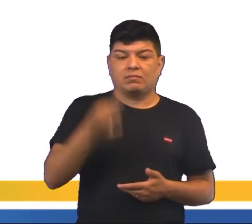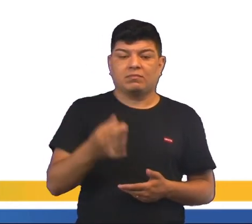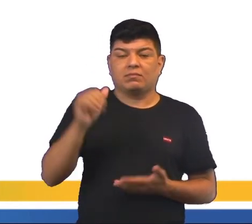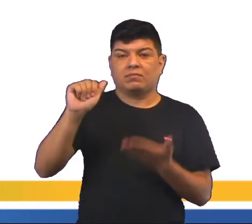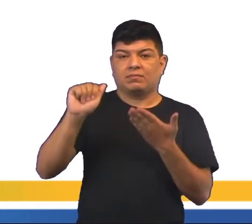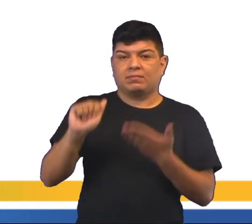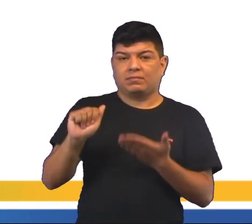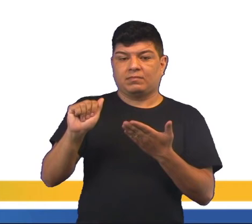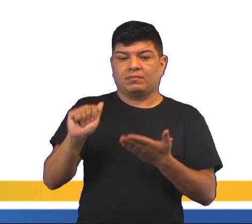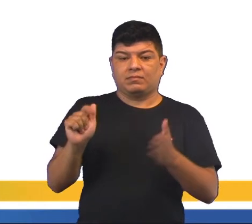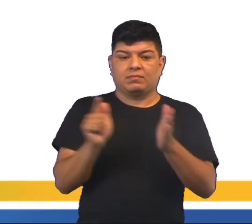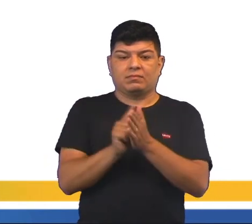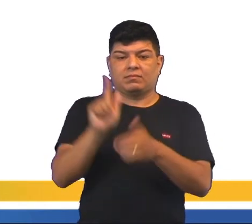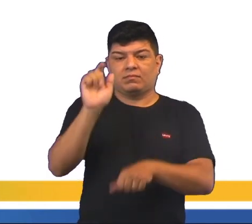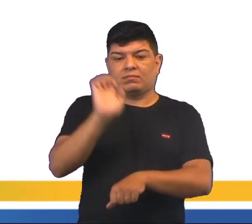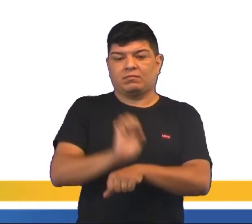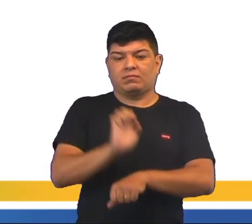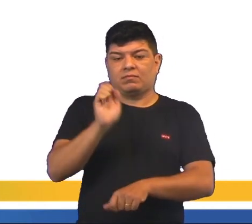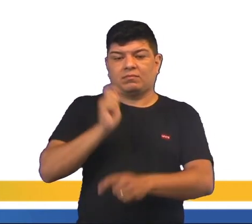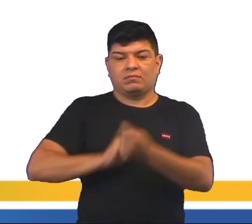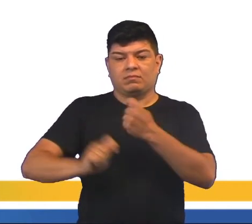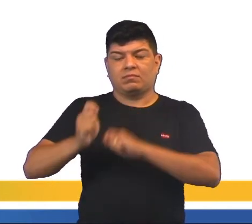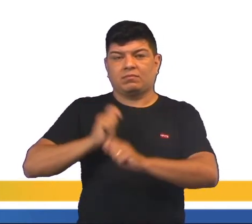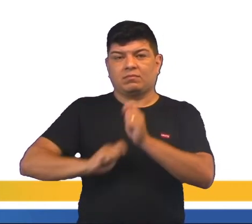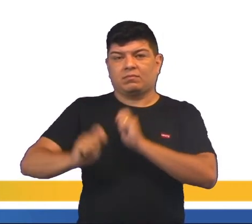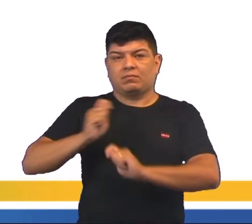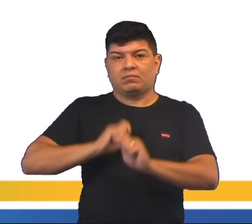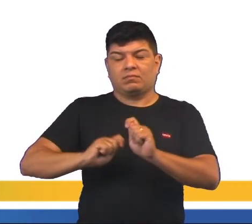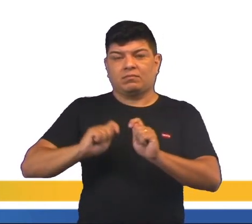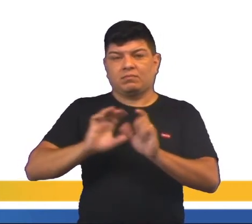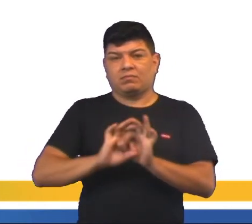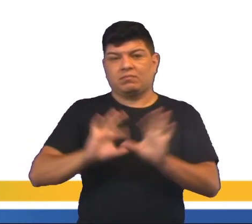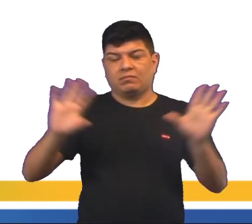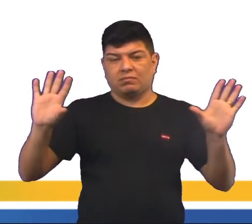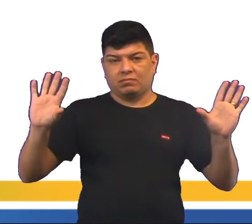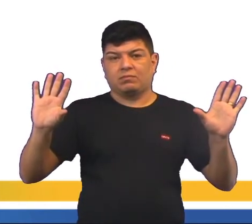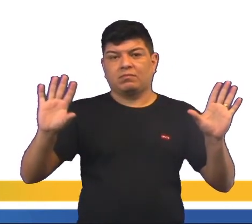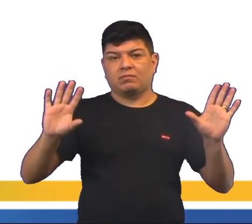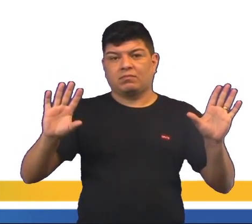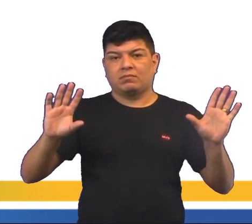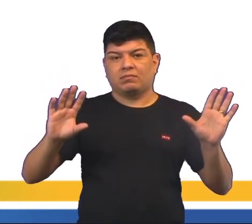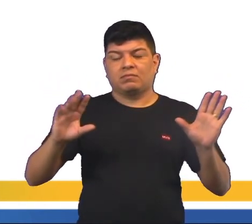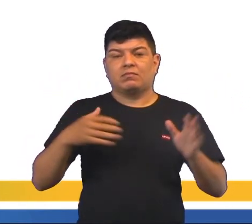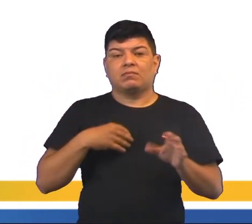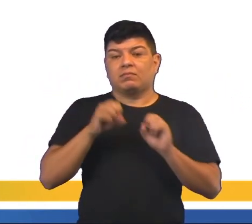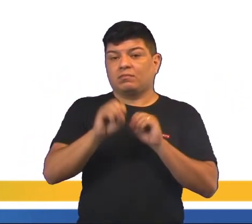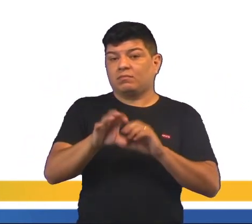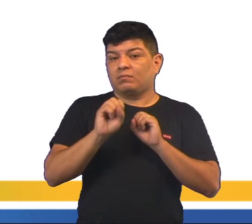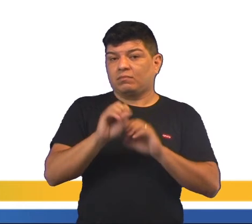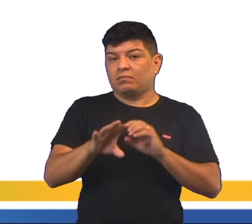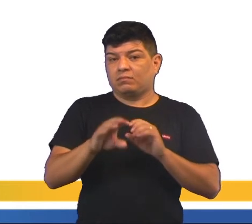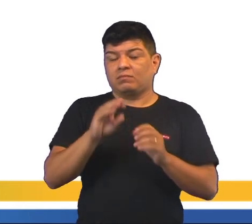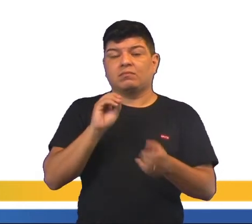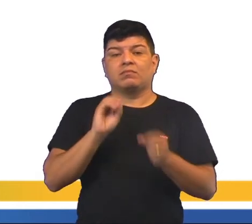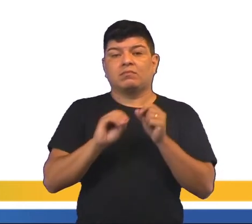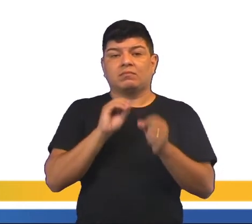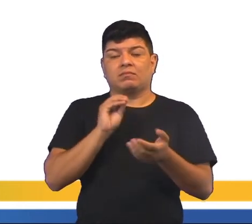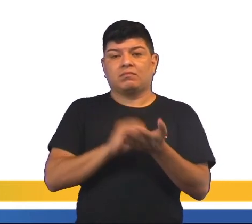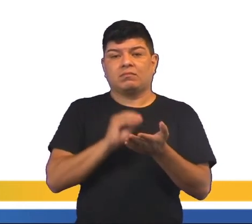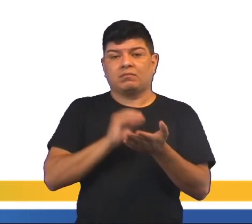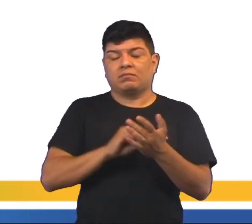letra A, né? O papel do Estado em relação à economia, né? O liberalismo, ele prega a ausência do Estado na economia,